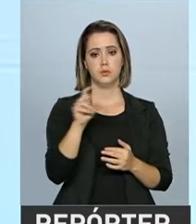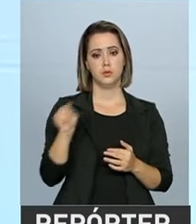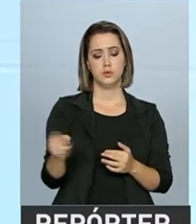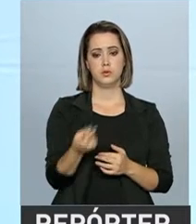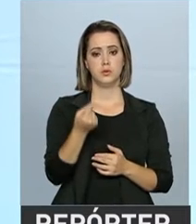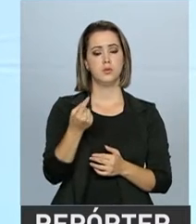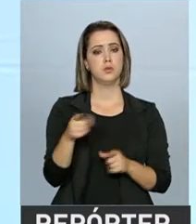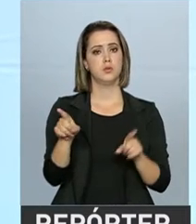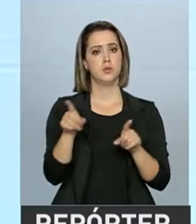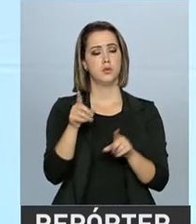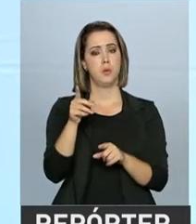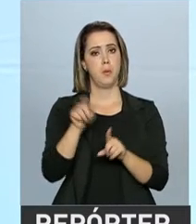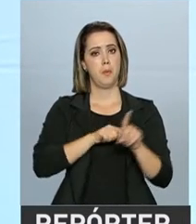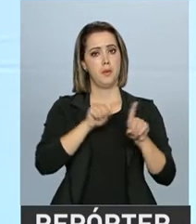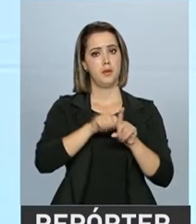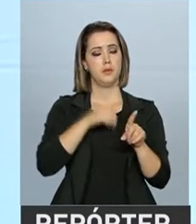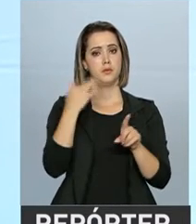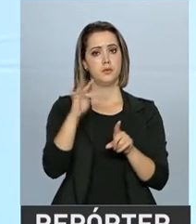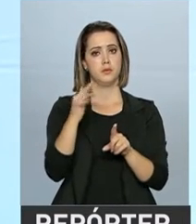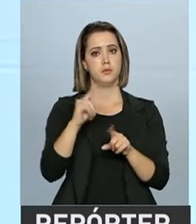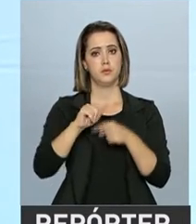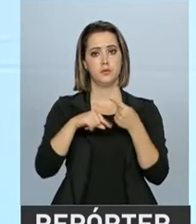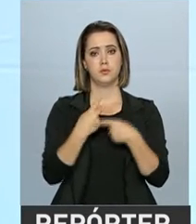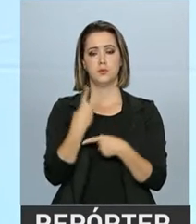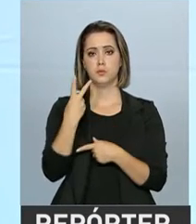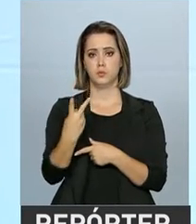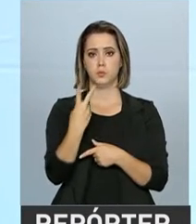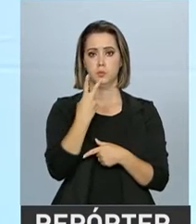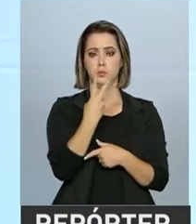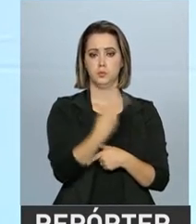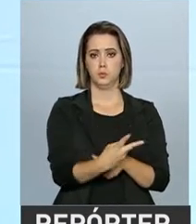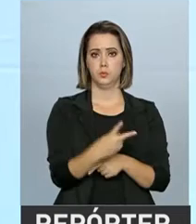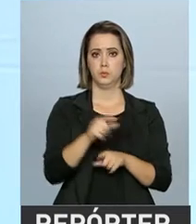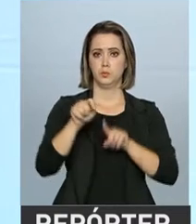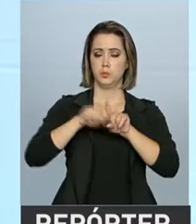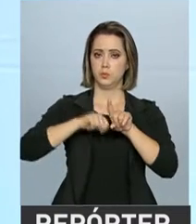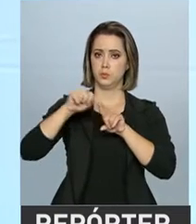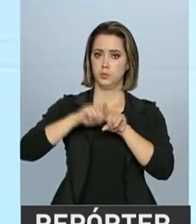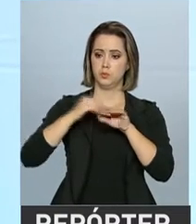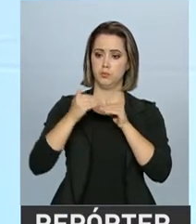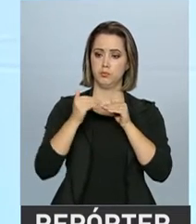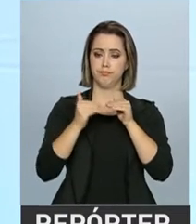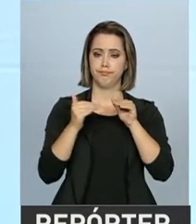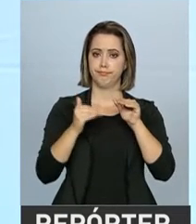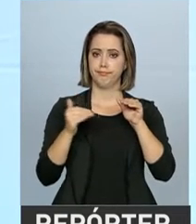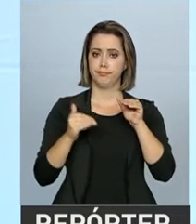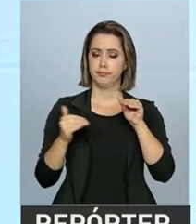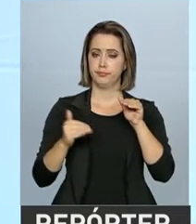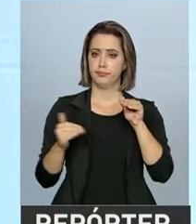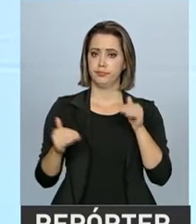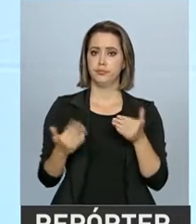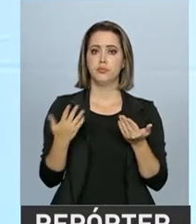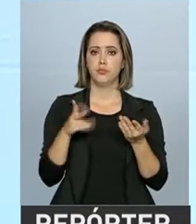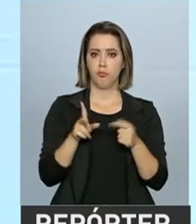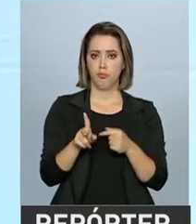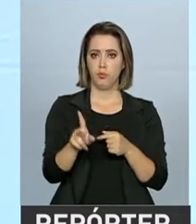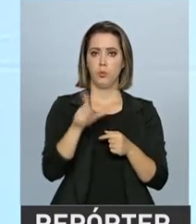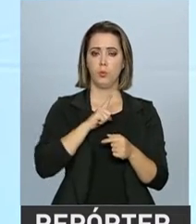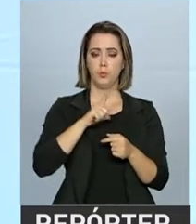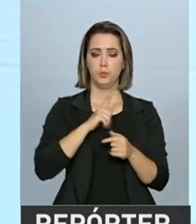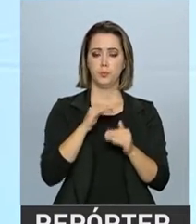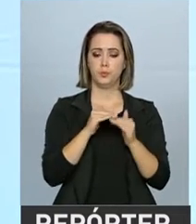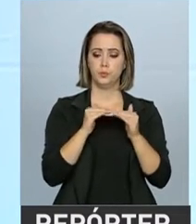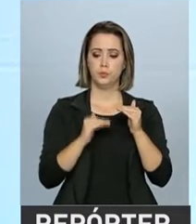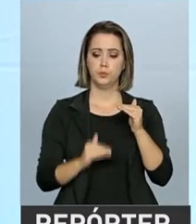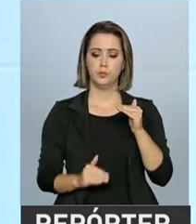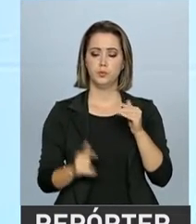empregos no mês de fevereiro, depois de 22 meses de queda negativa, não é? Sempre havia uma redução e